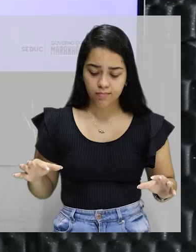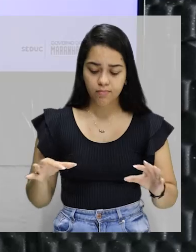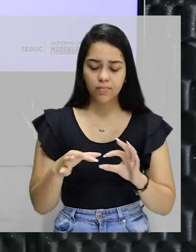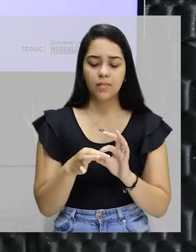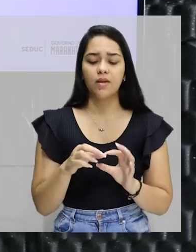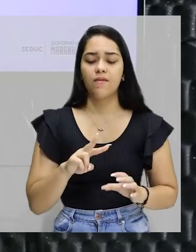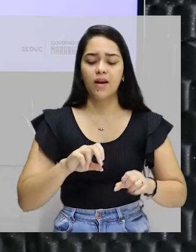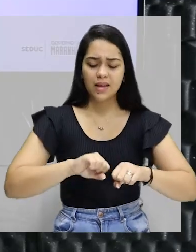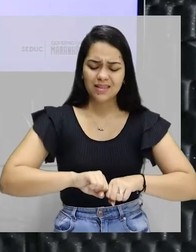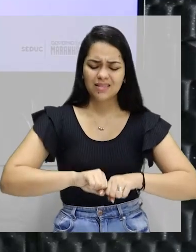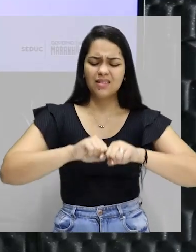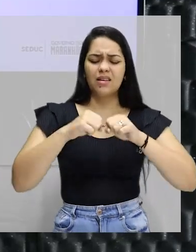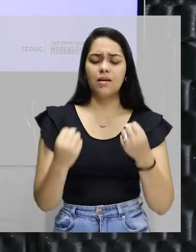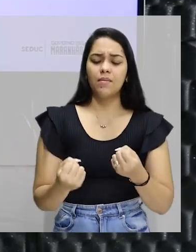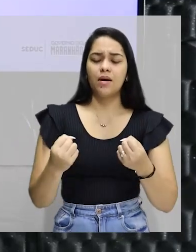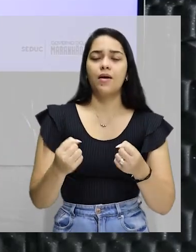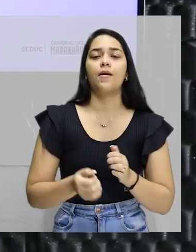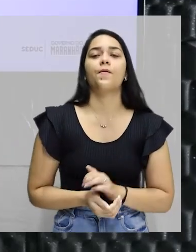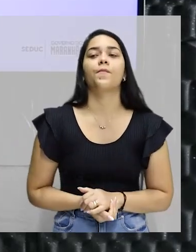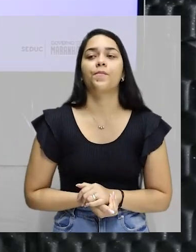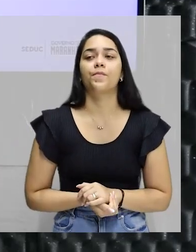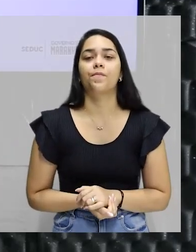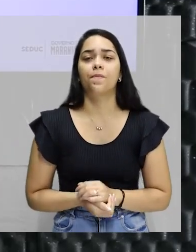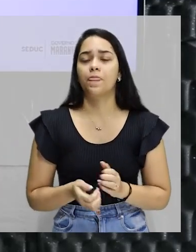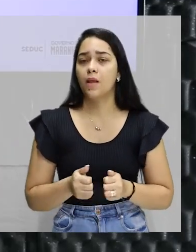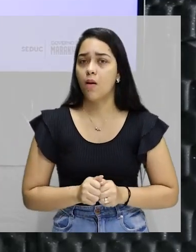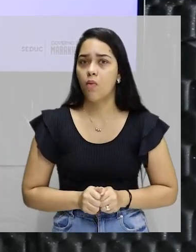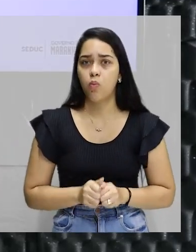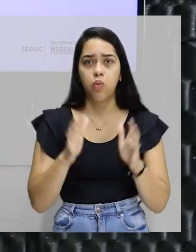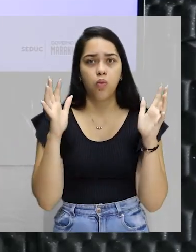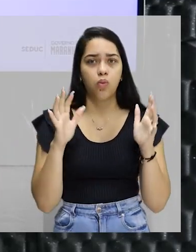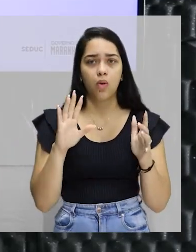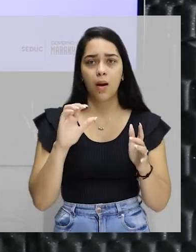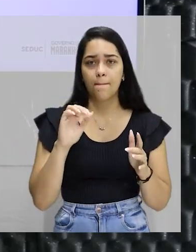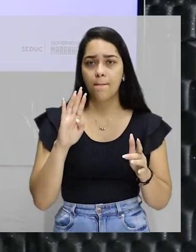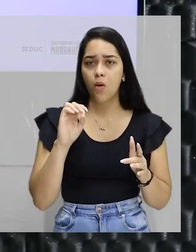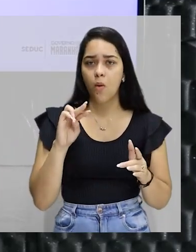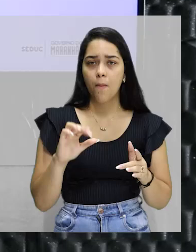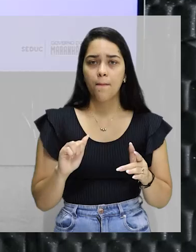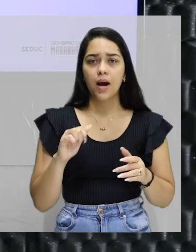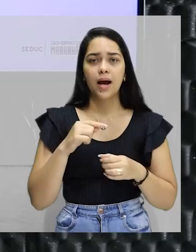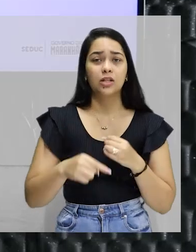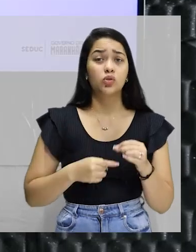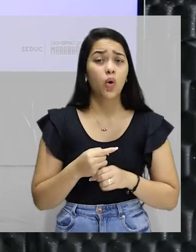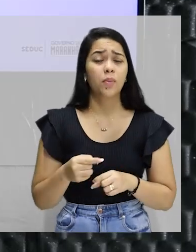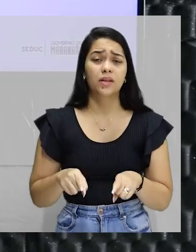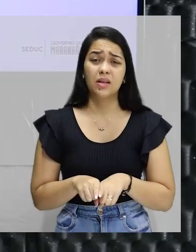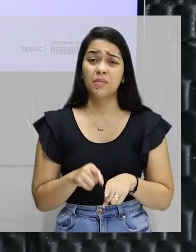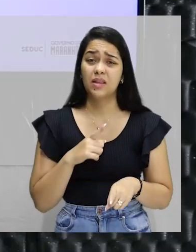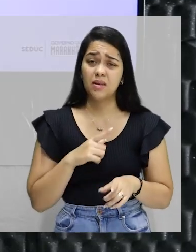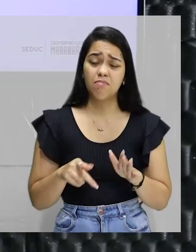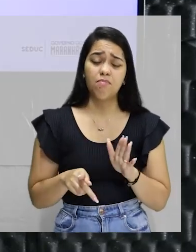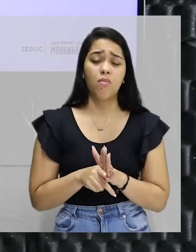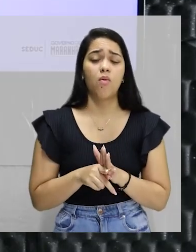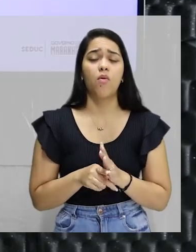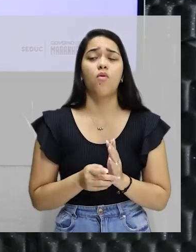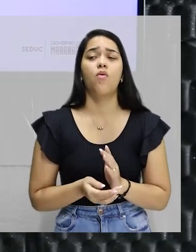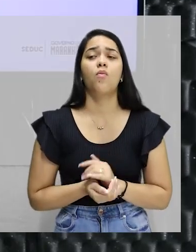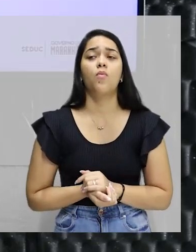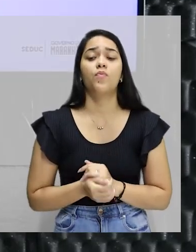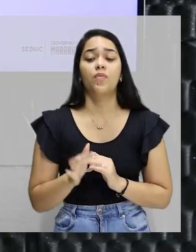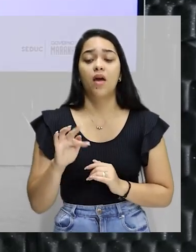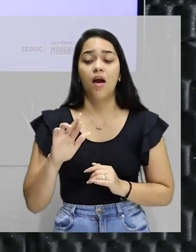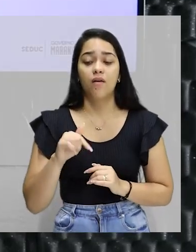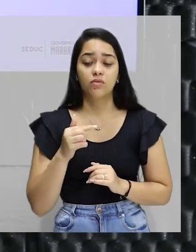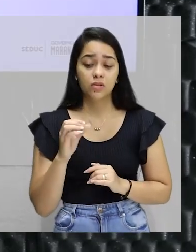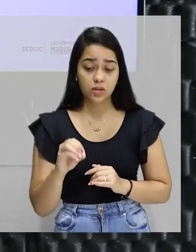facilidade, vão quebrar. Fissão nuclear, bomba atômica, reatores nucleares, né, é esse princípio.